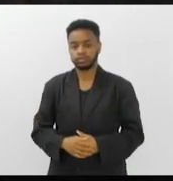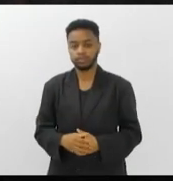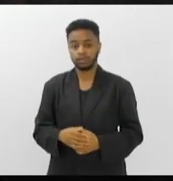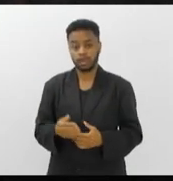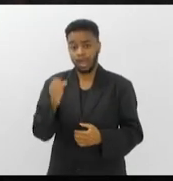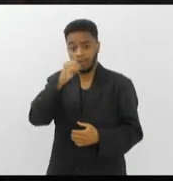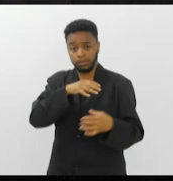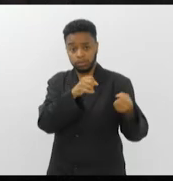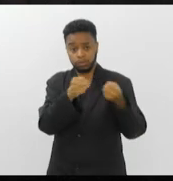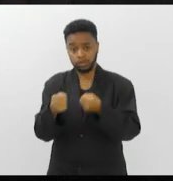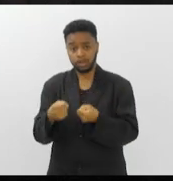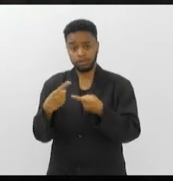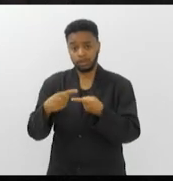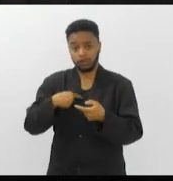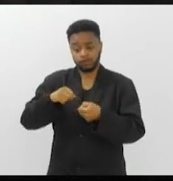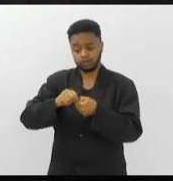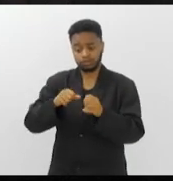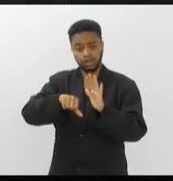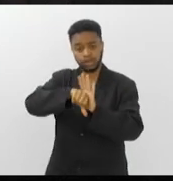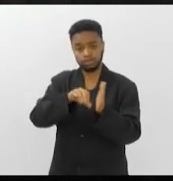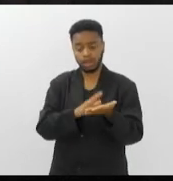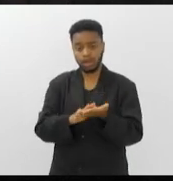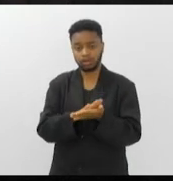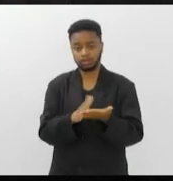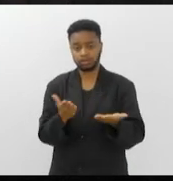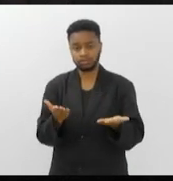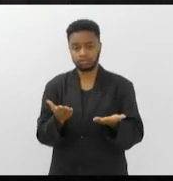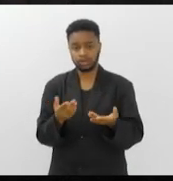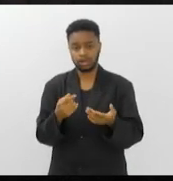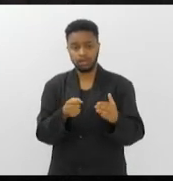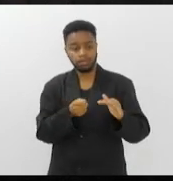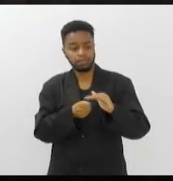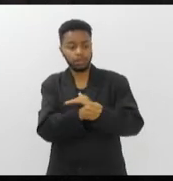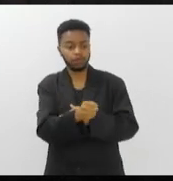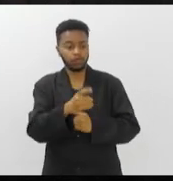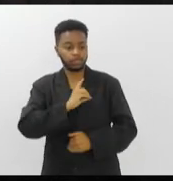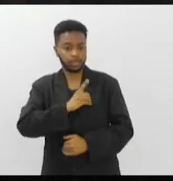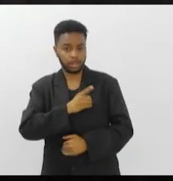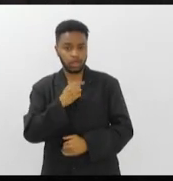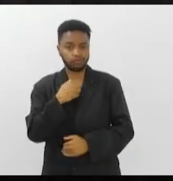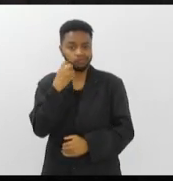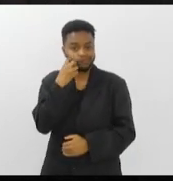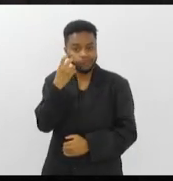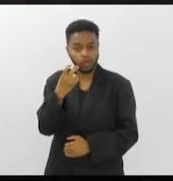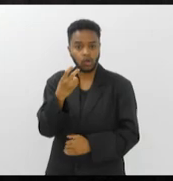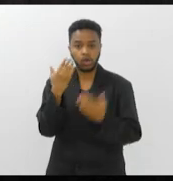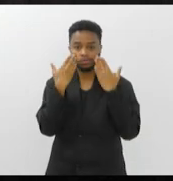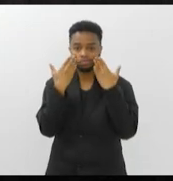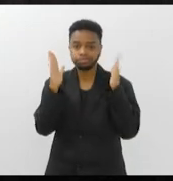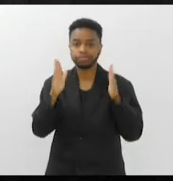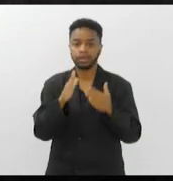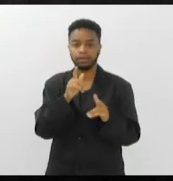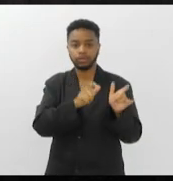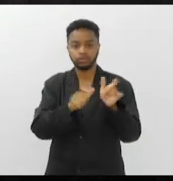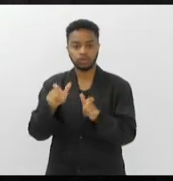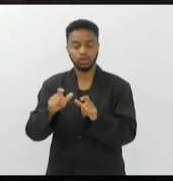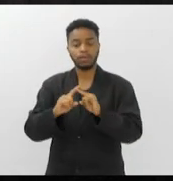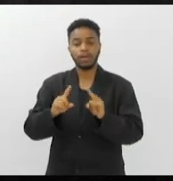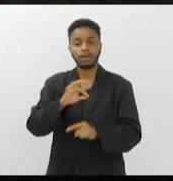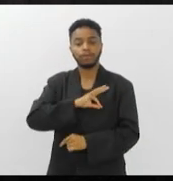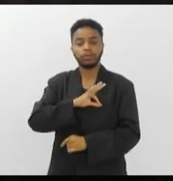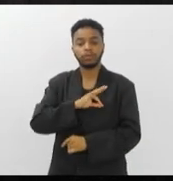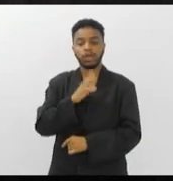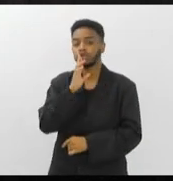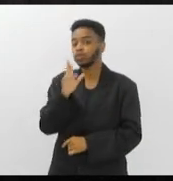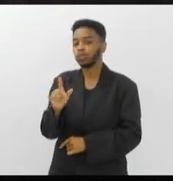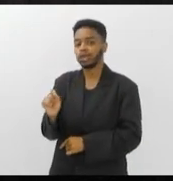Abuso de poder. Eu não estou cometendo crime. Ele me levou para a delegacia, eu passei vergonha na frente de todo mundo. E o policial vai